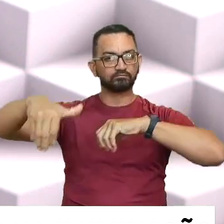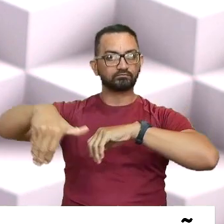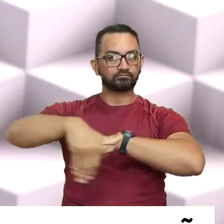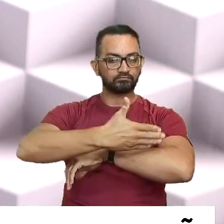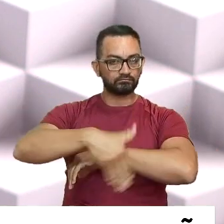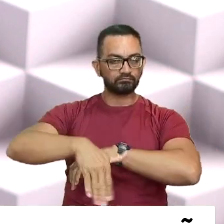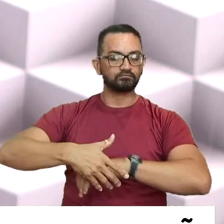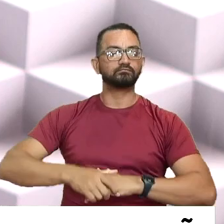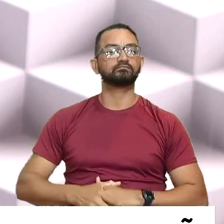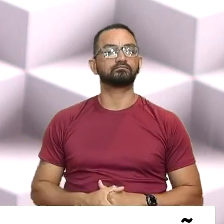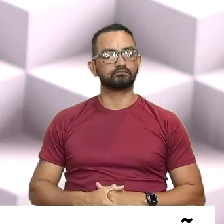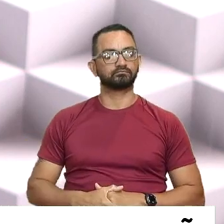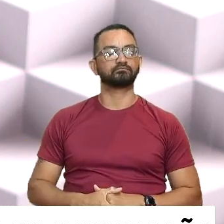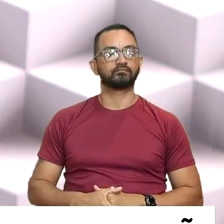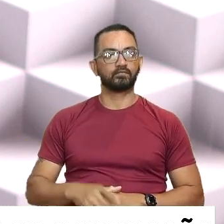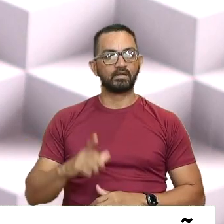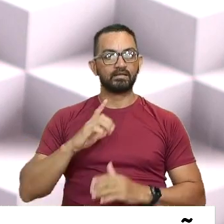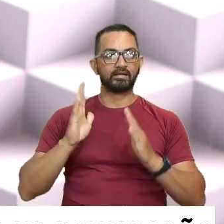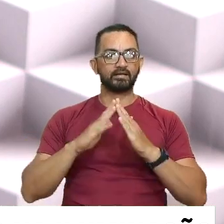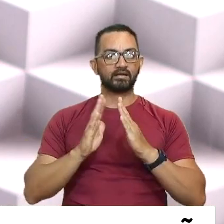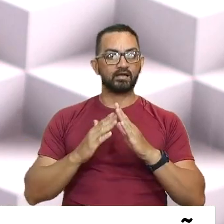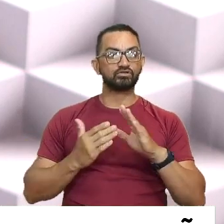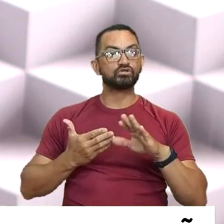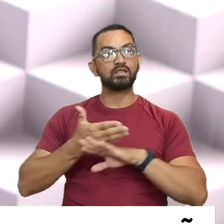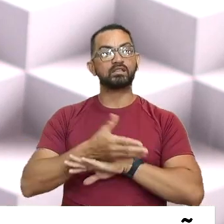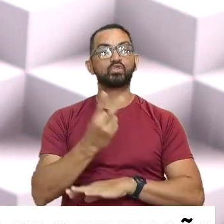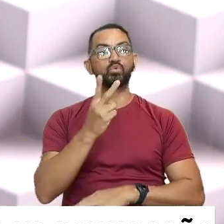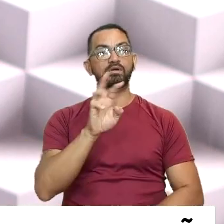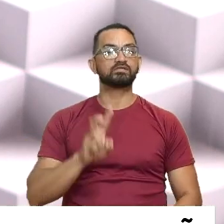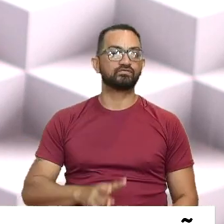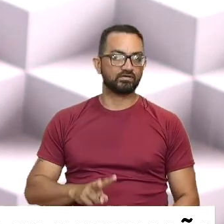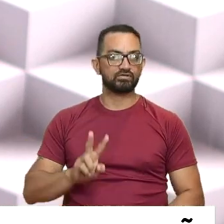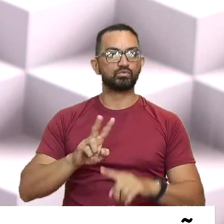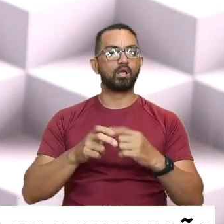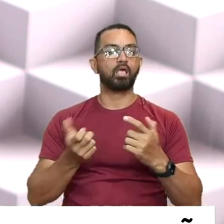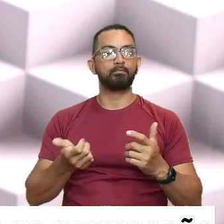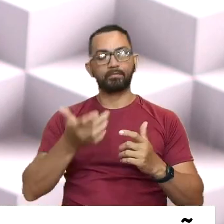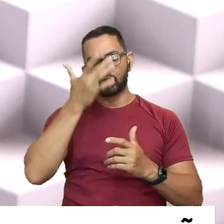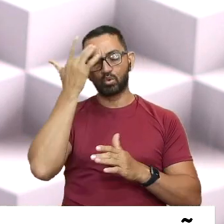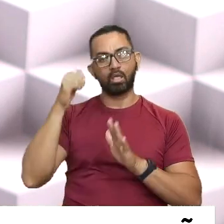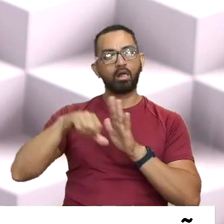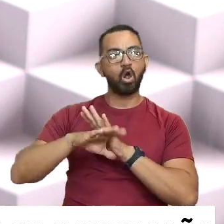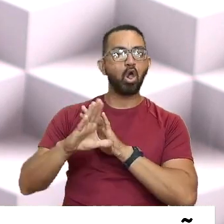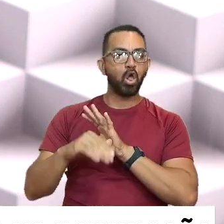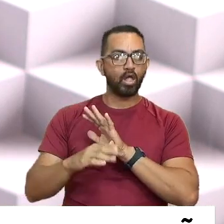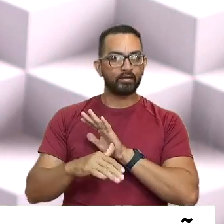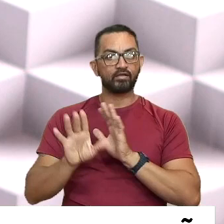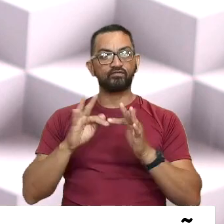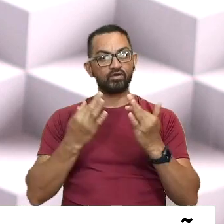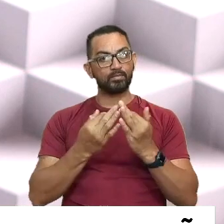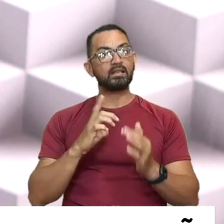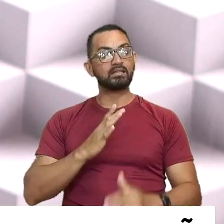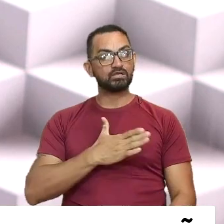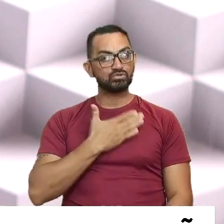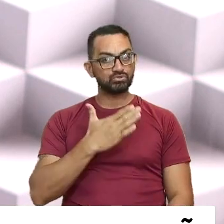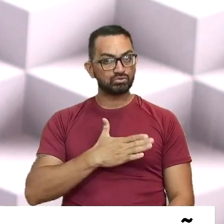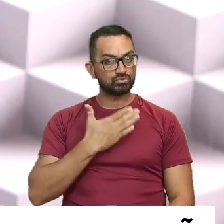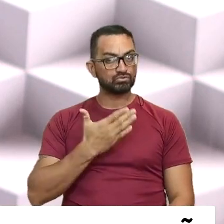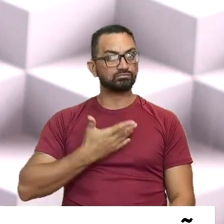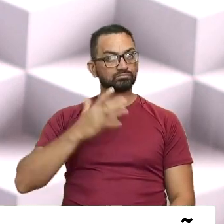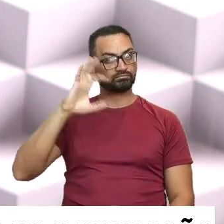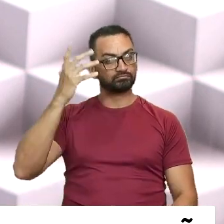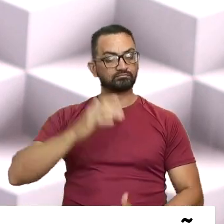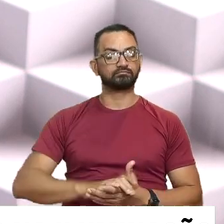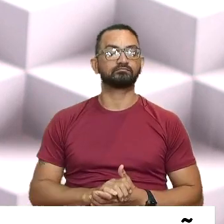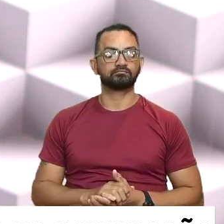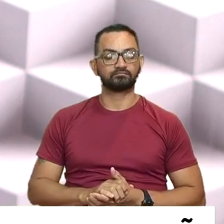sem iluminação lá na rua que ele mora, a casa dele já foi invadida 2 vezes por criminosos, viu? Ele disse que a família dele está bastante